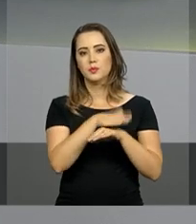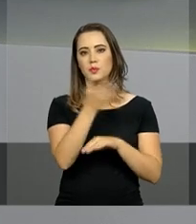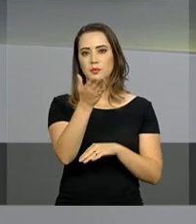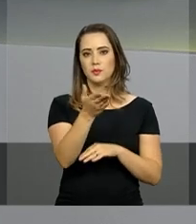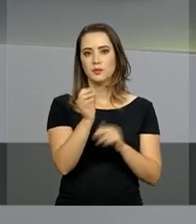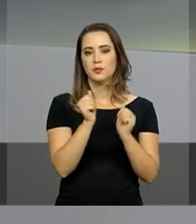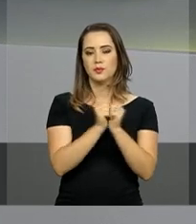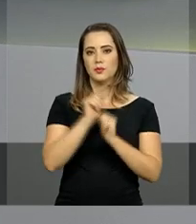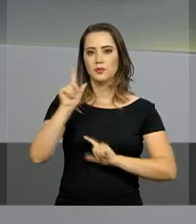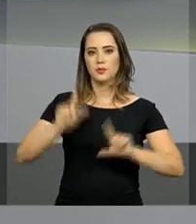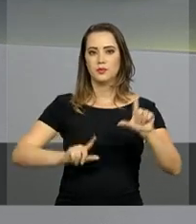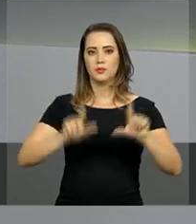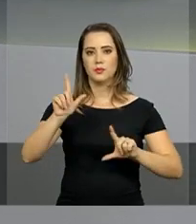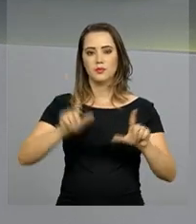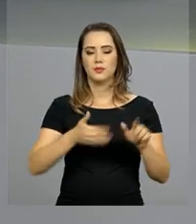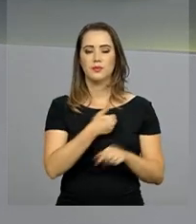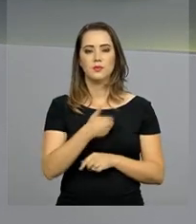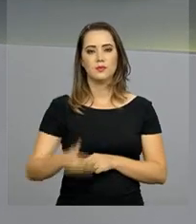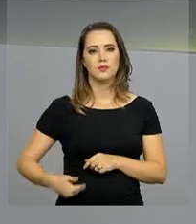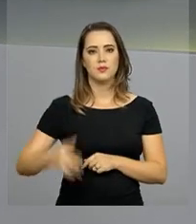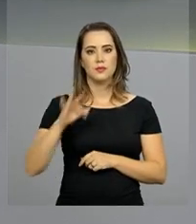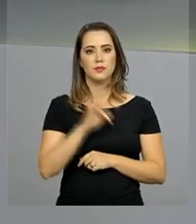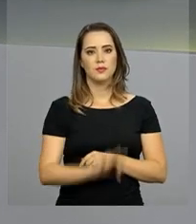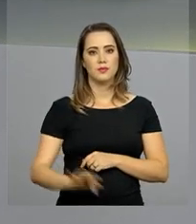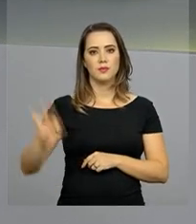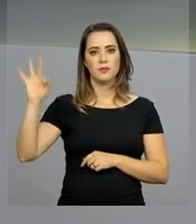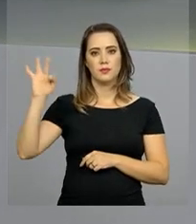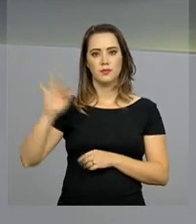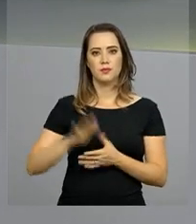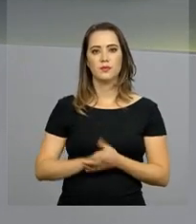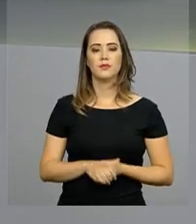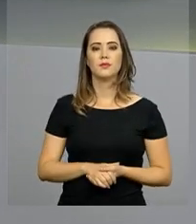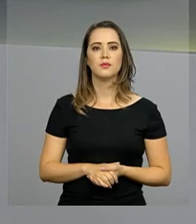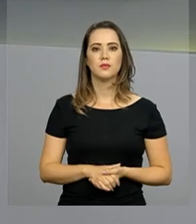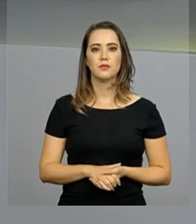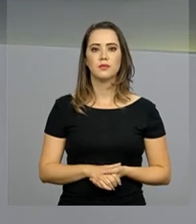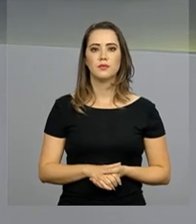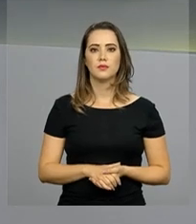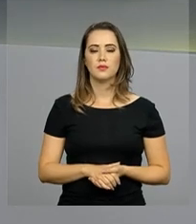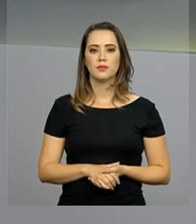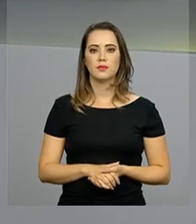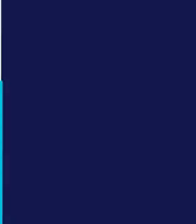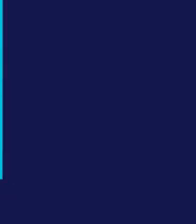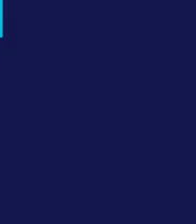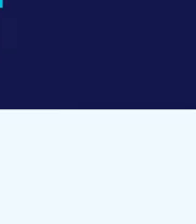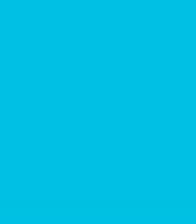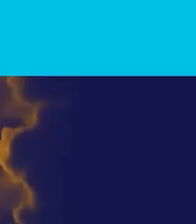noite para você. Continue com a gente aqui na NBR, a TV do Governo Federal.